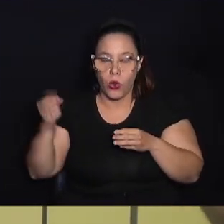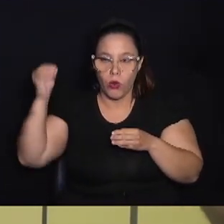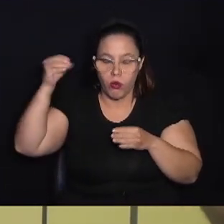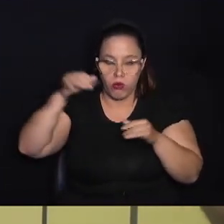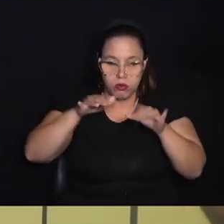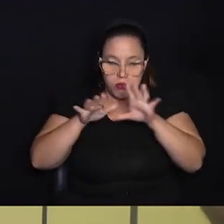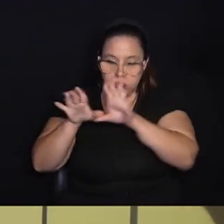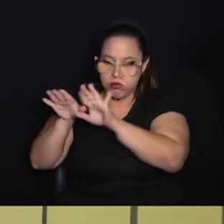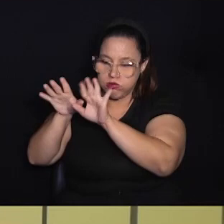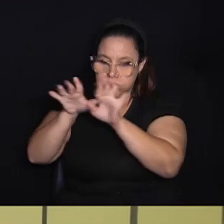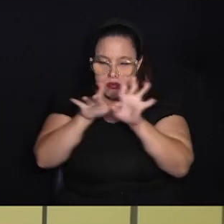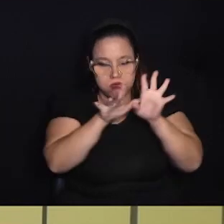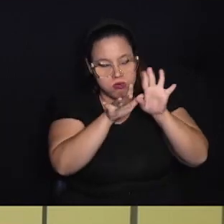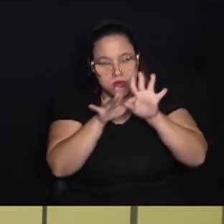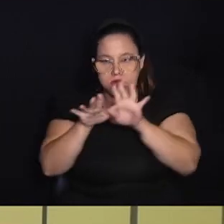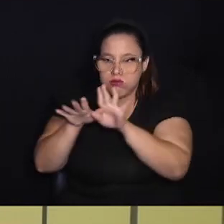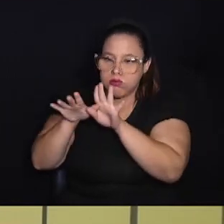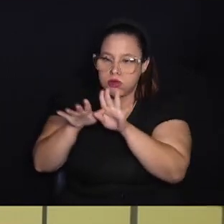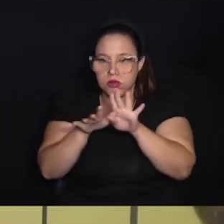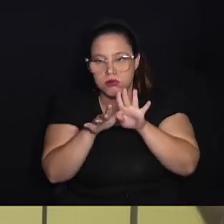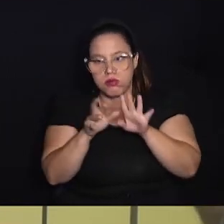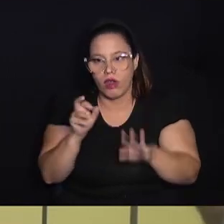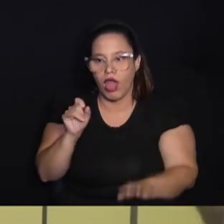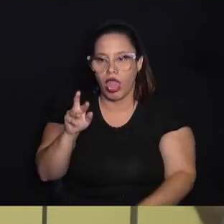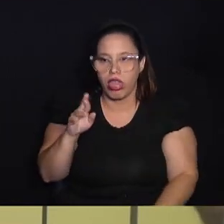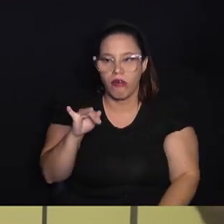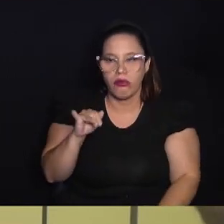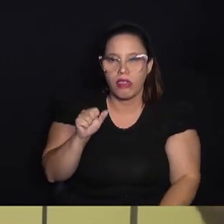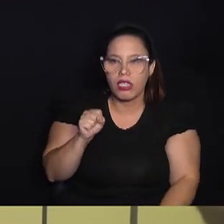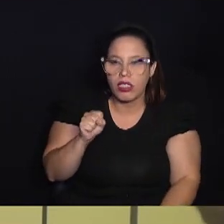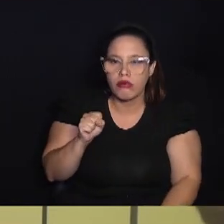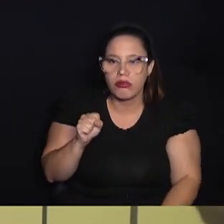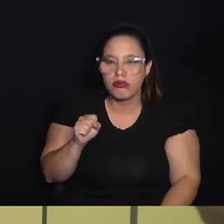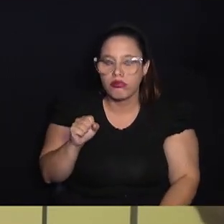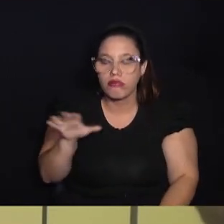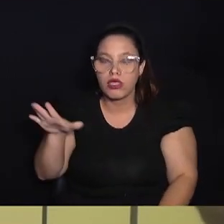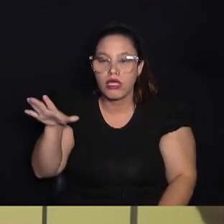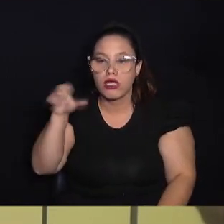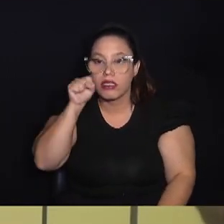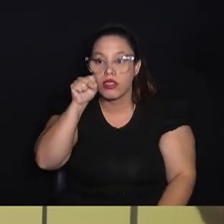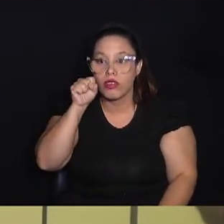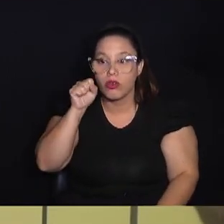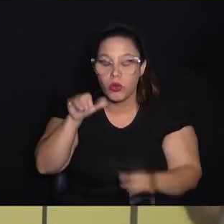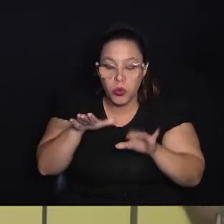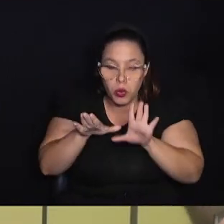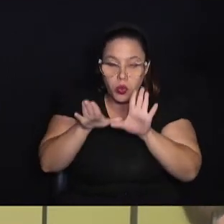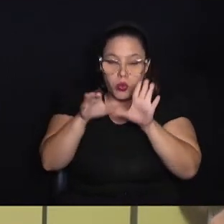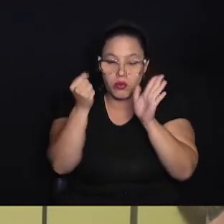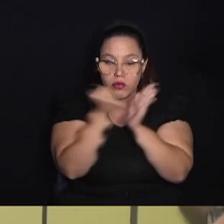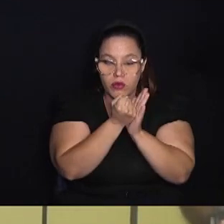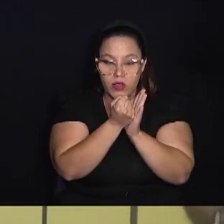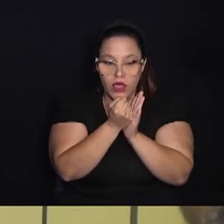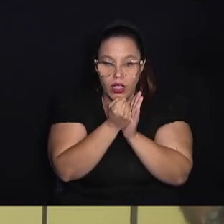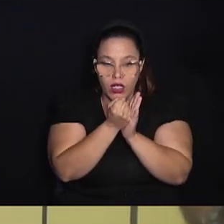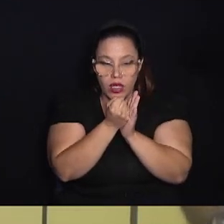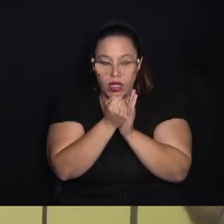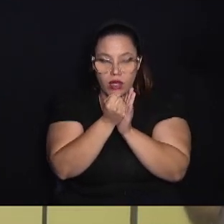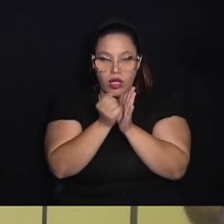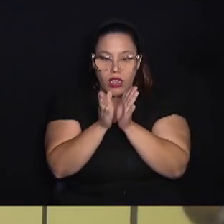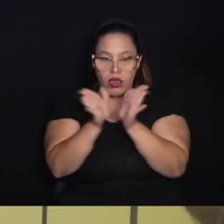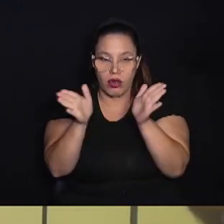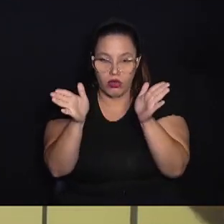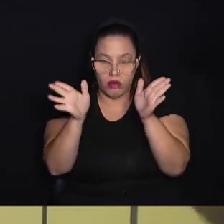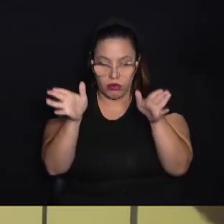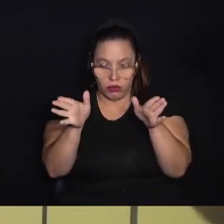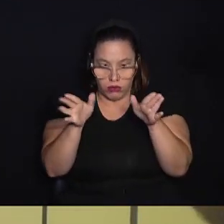ali então cidade de Campinas acabou adotando esse esse símbolo e em frente à prefeitura de Campinas tem